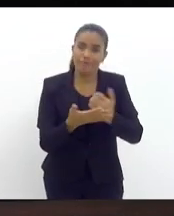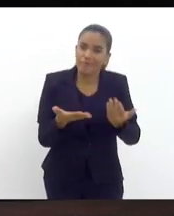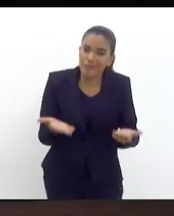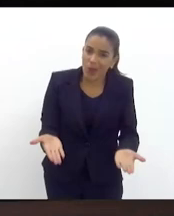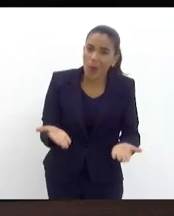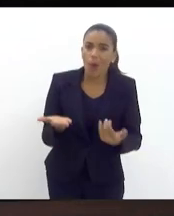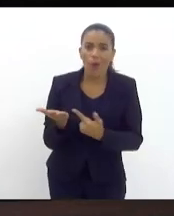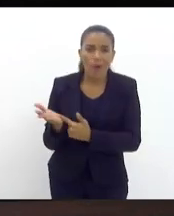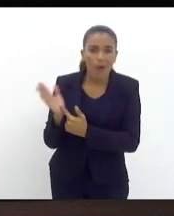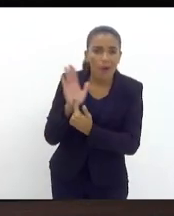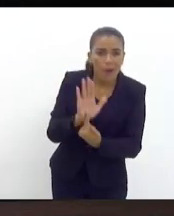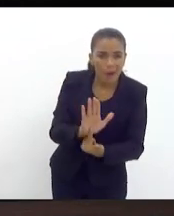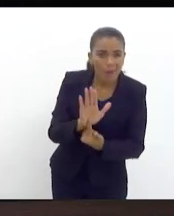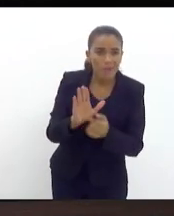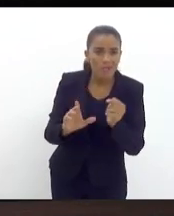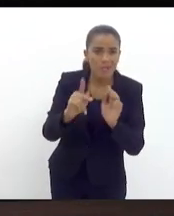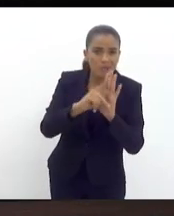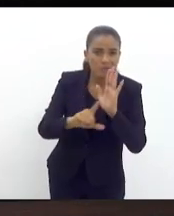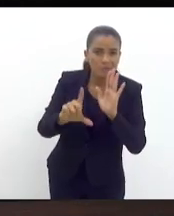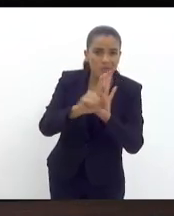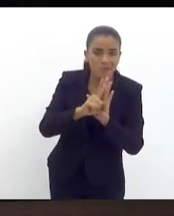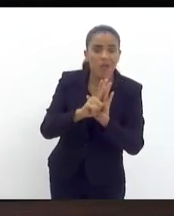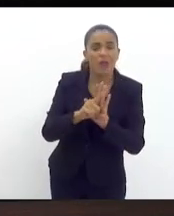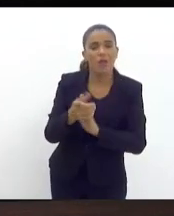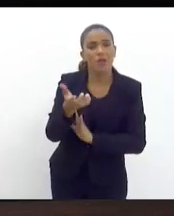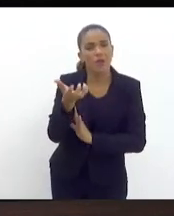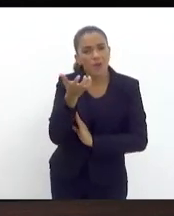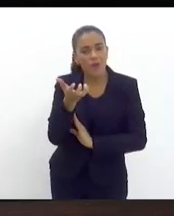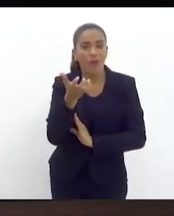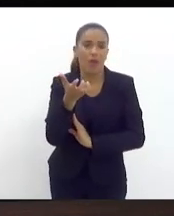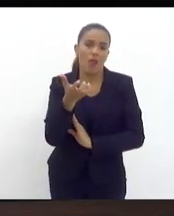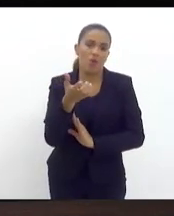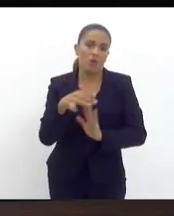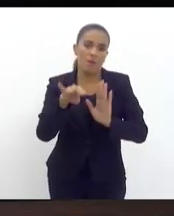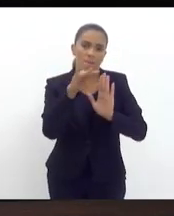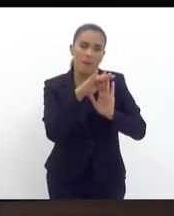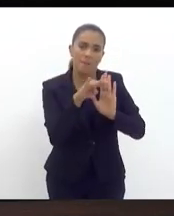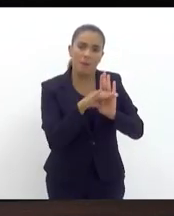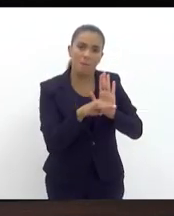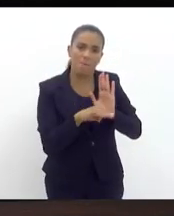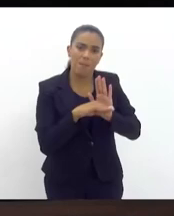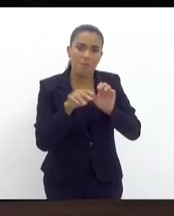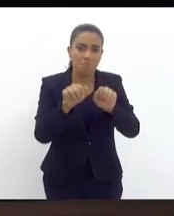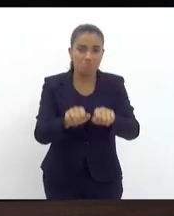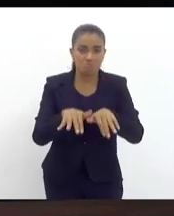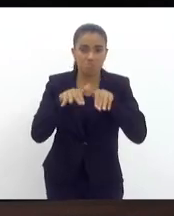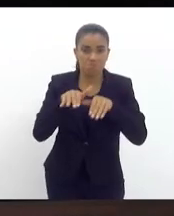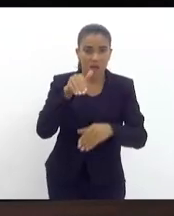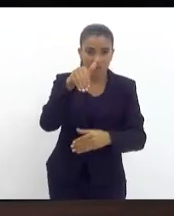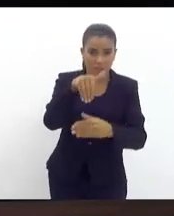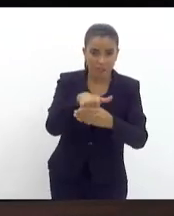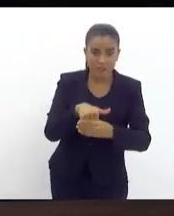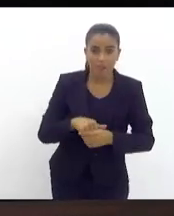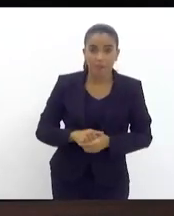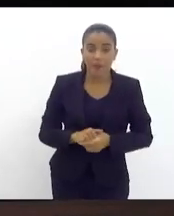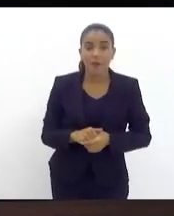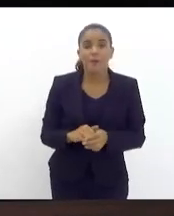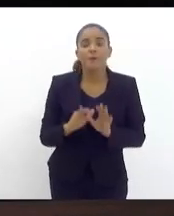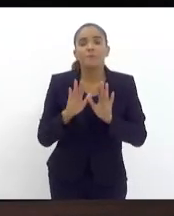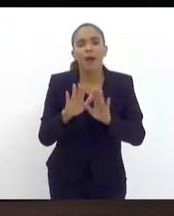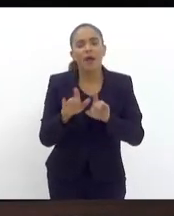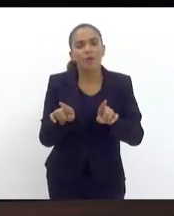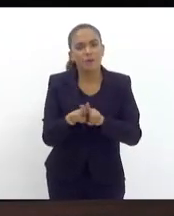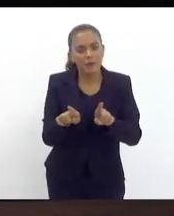apresentei essa lei gostaria que trouxesse ela em pauta para as próximas sessões mas eu quero também aqui